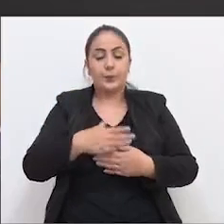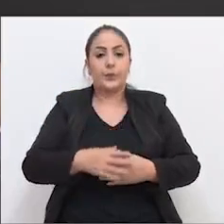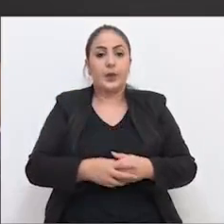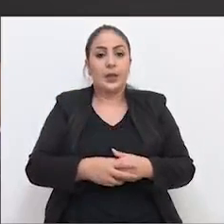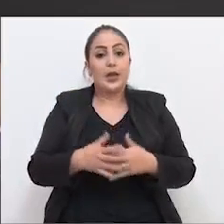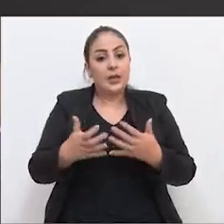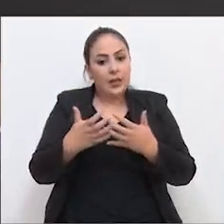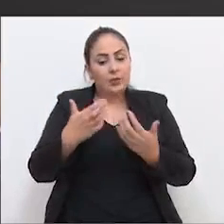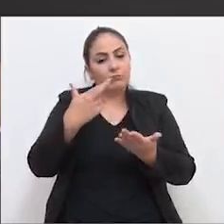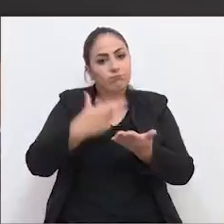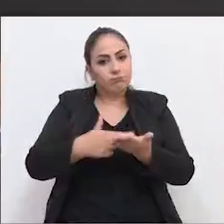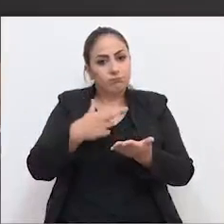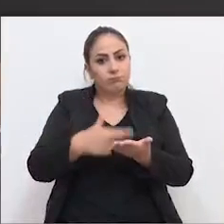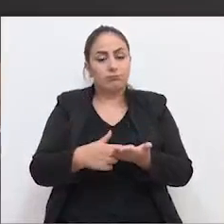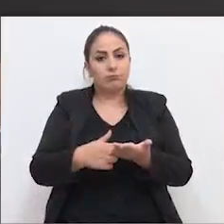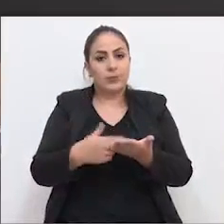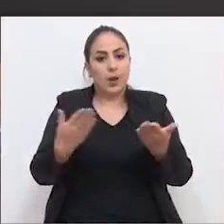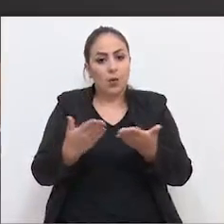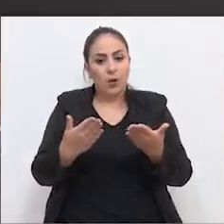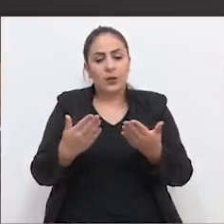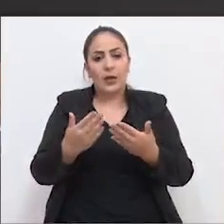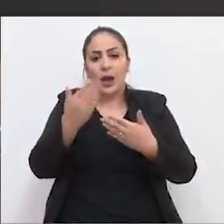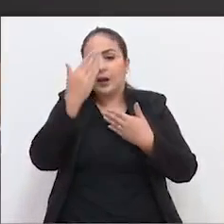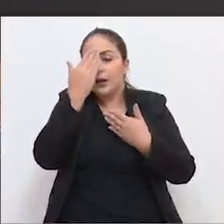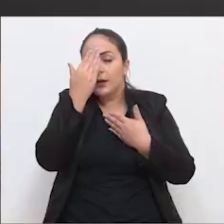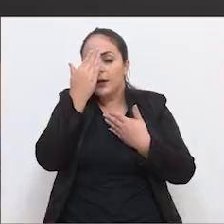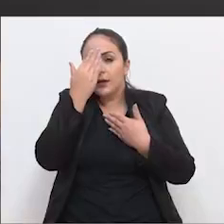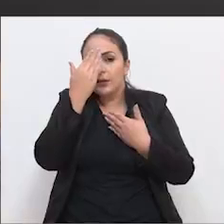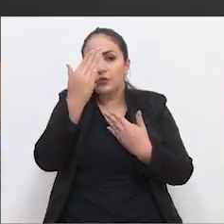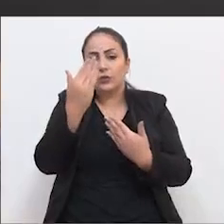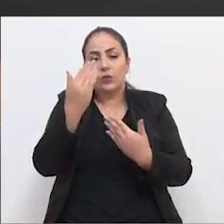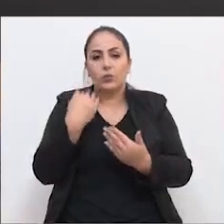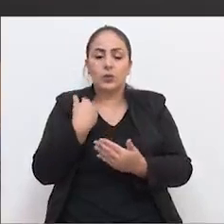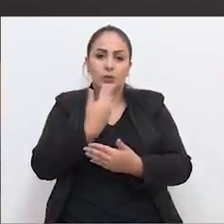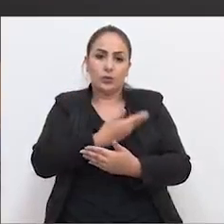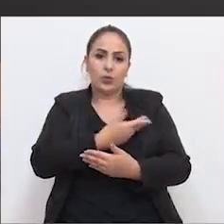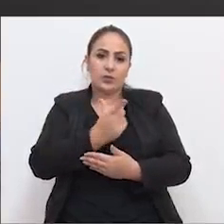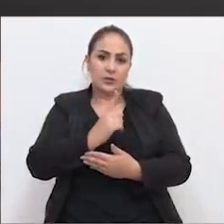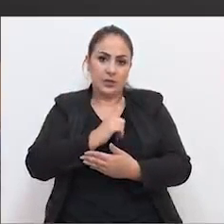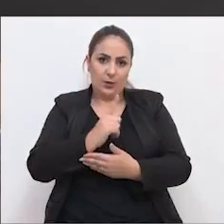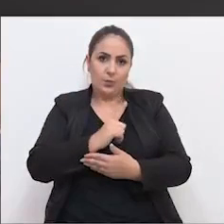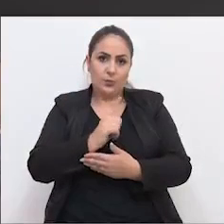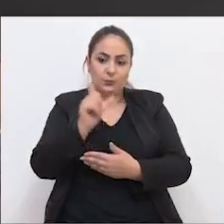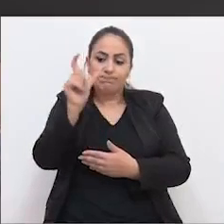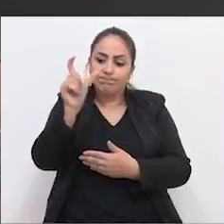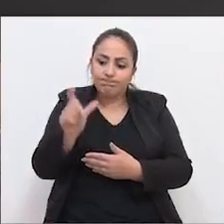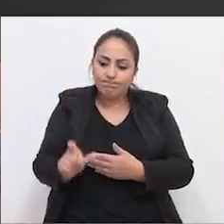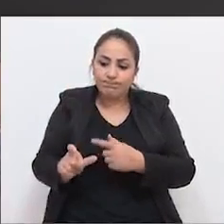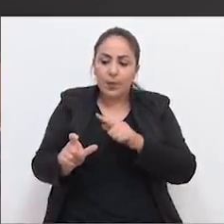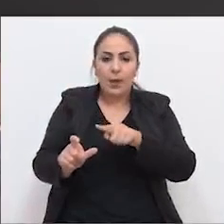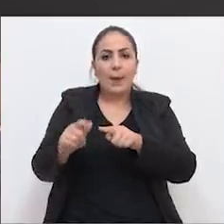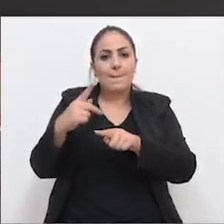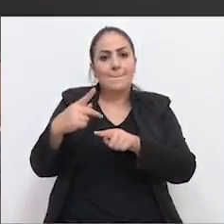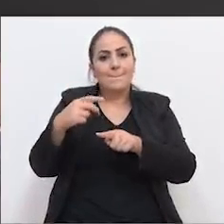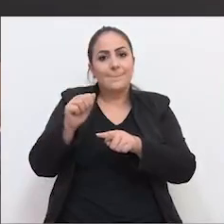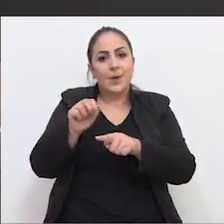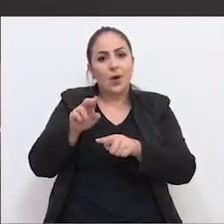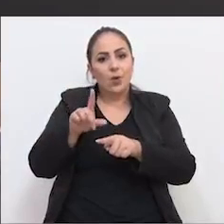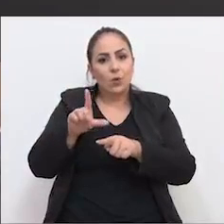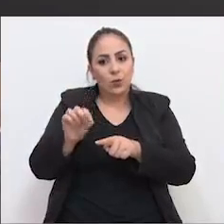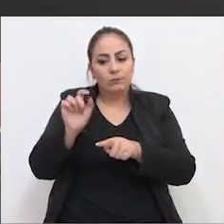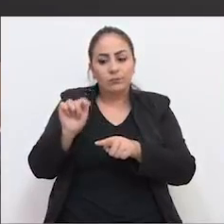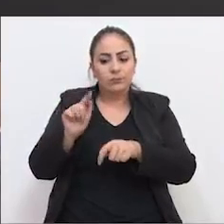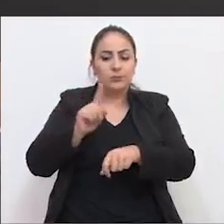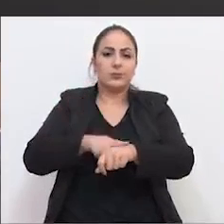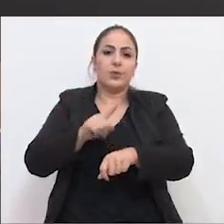eu quero registrar aqui a gratidão que nós temos pelo Paulo, pelo tempo que